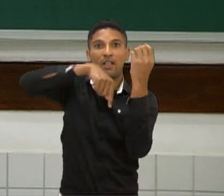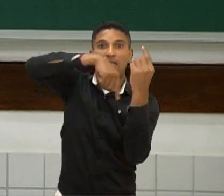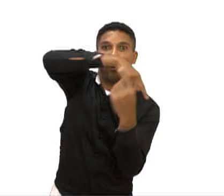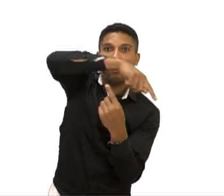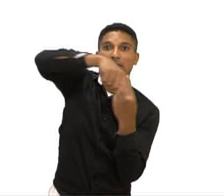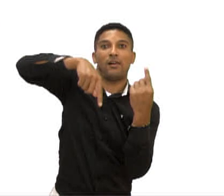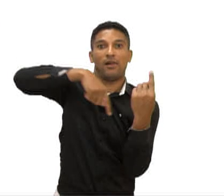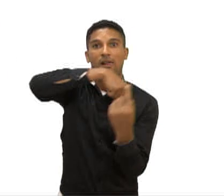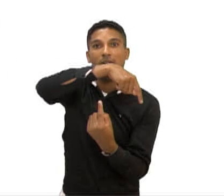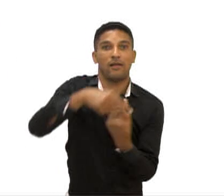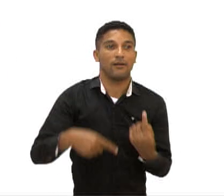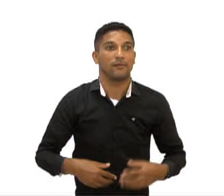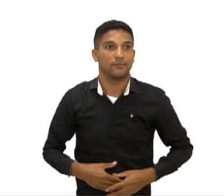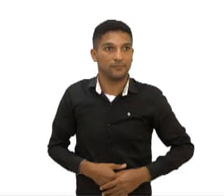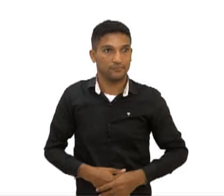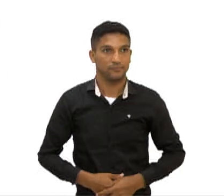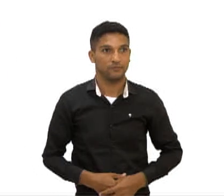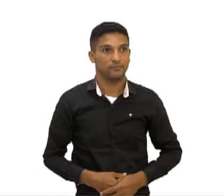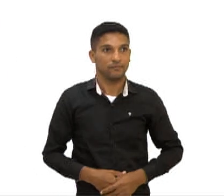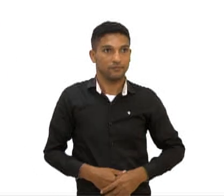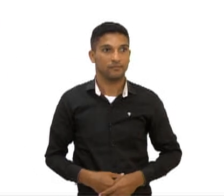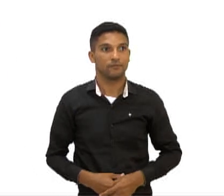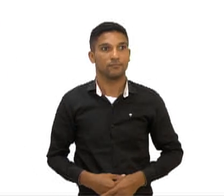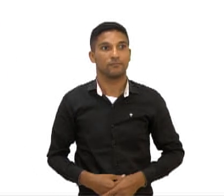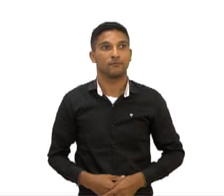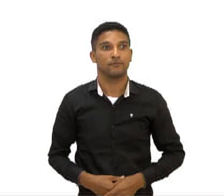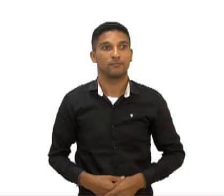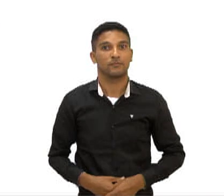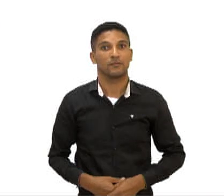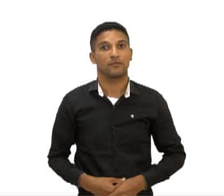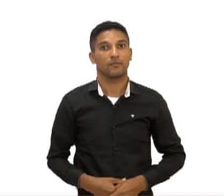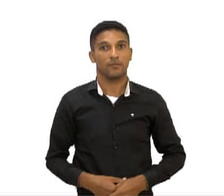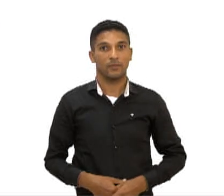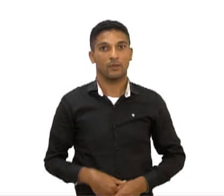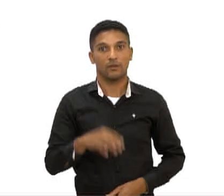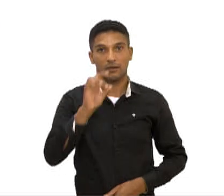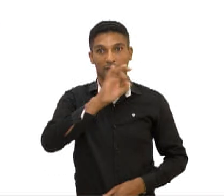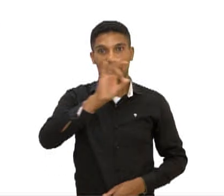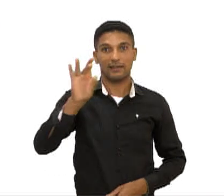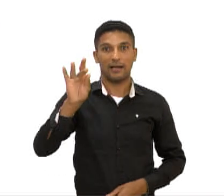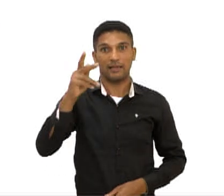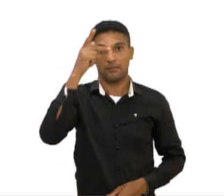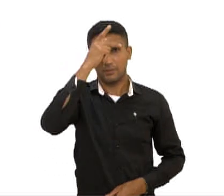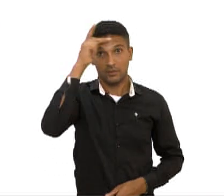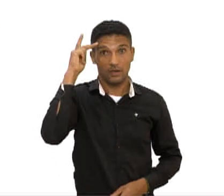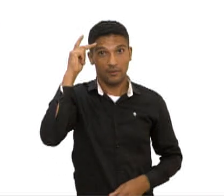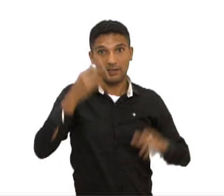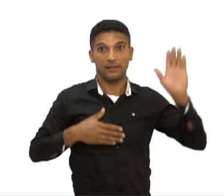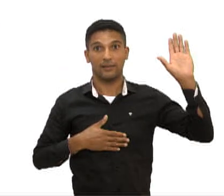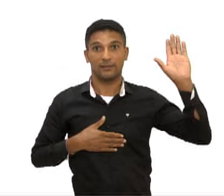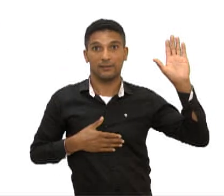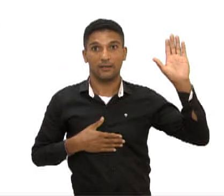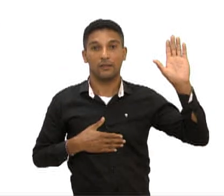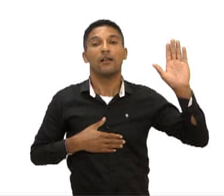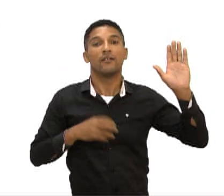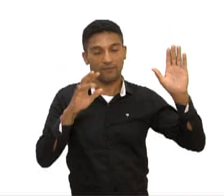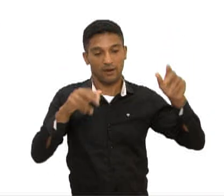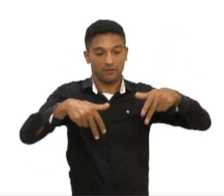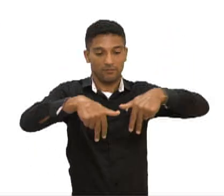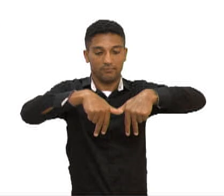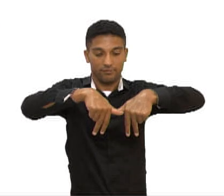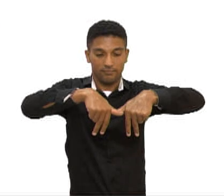Os dançarinos se dispõem em círculos, cada um com suas respectivas fitas, onde irão fazer os movimentos trançanos. A dança